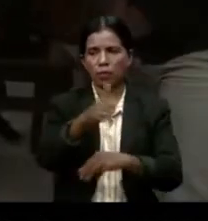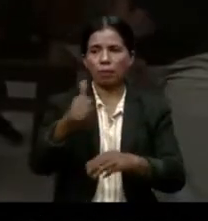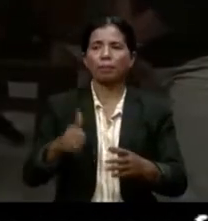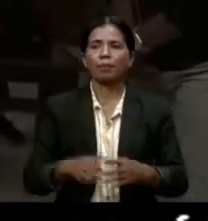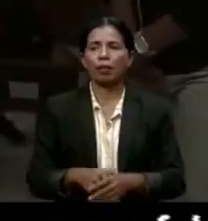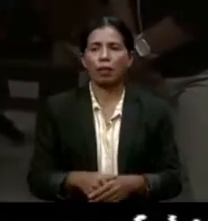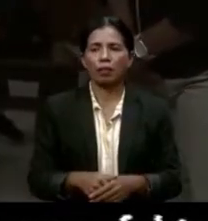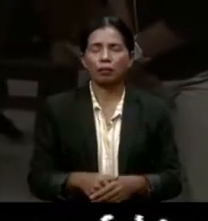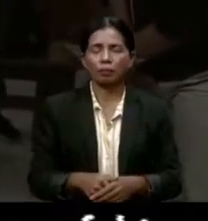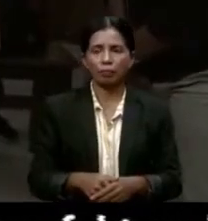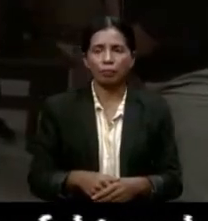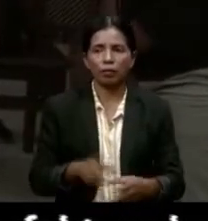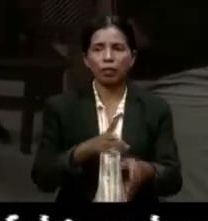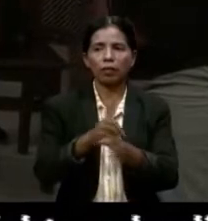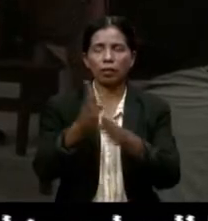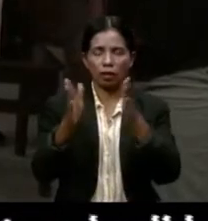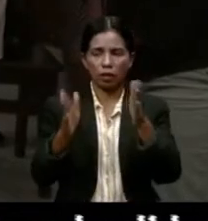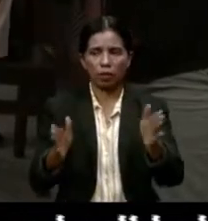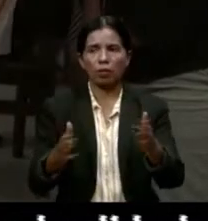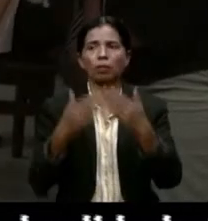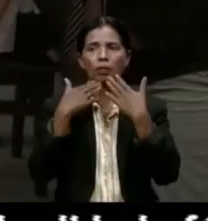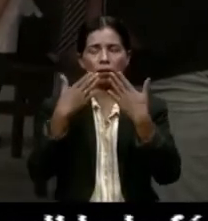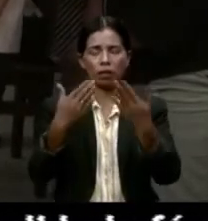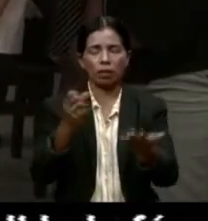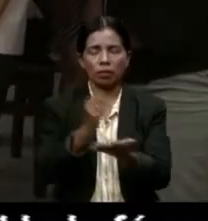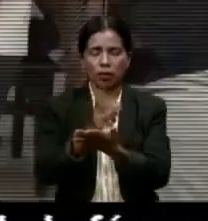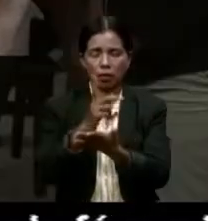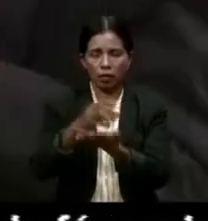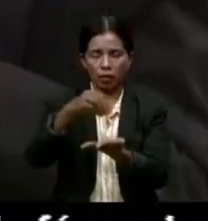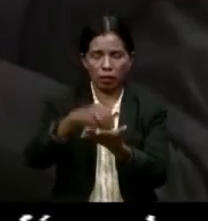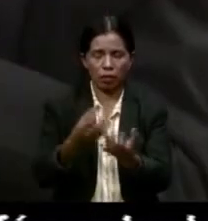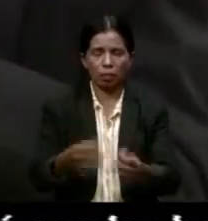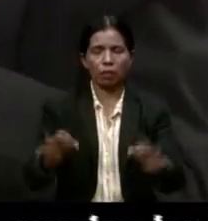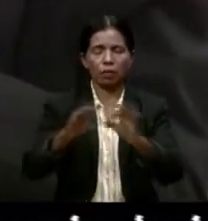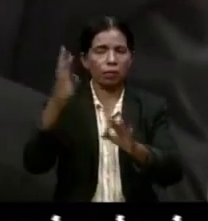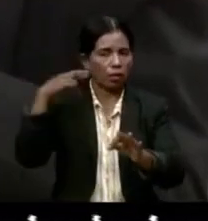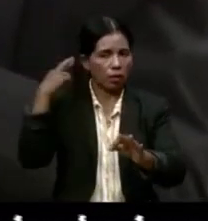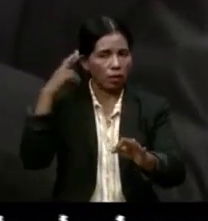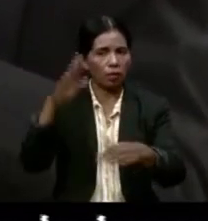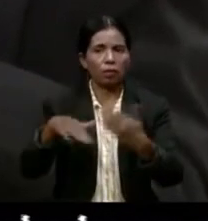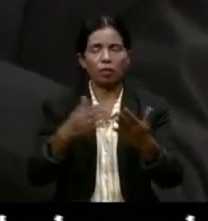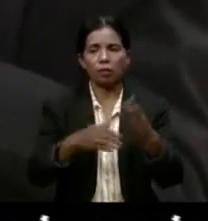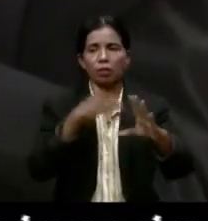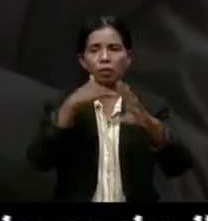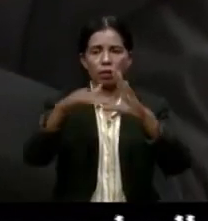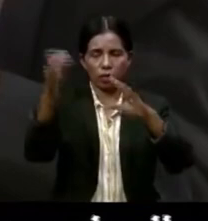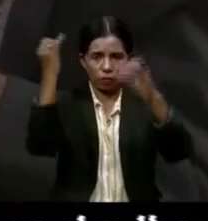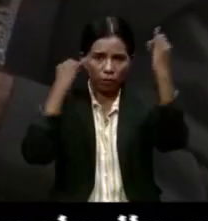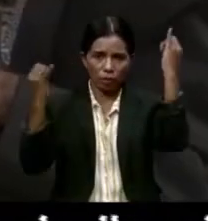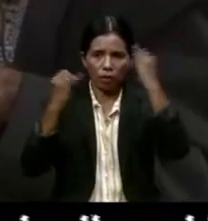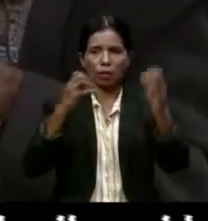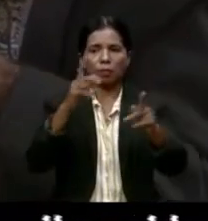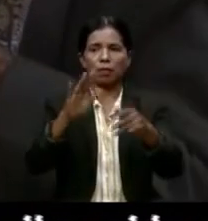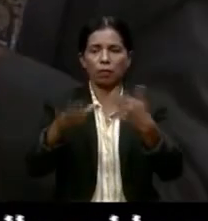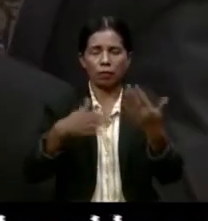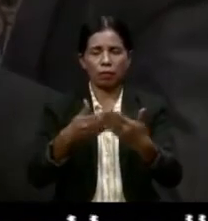Gestor no gestora Rádio Sira agradece a Secoms, também tal prioridade para a Rádio Comunidade, onde transmite informação comunidade